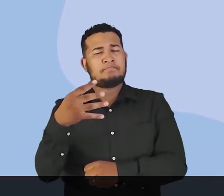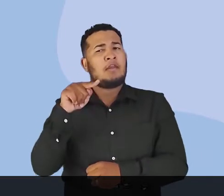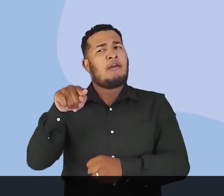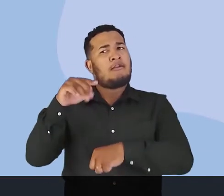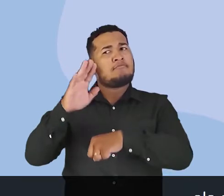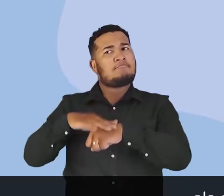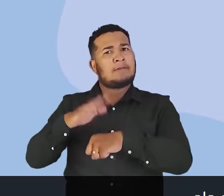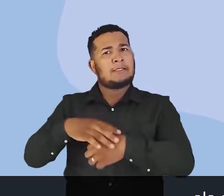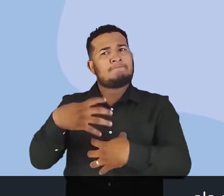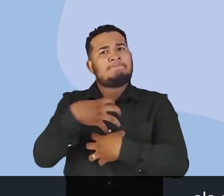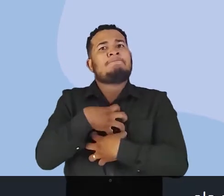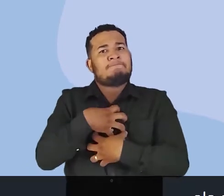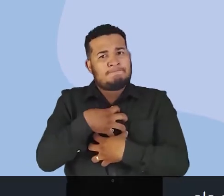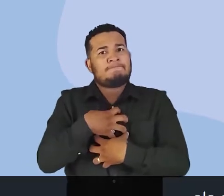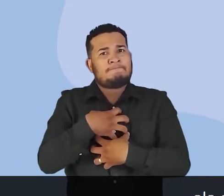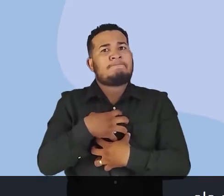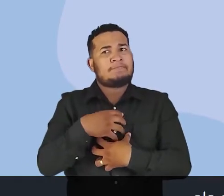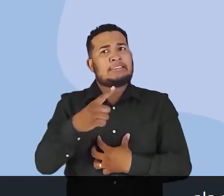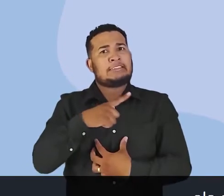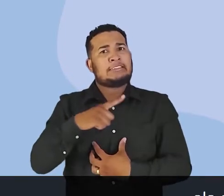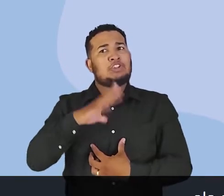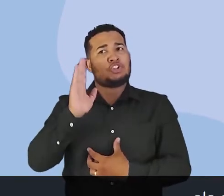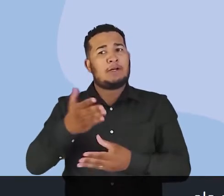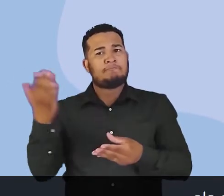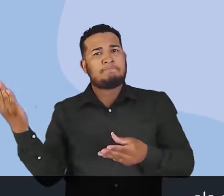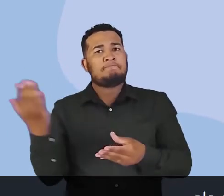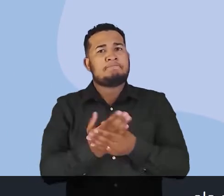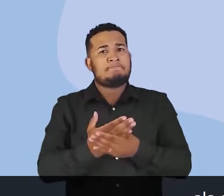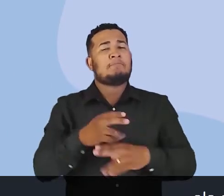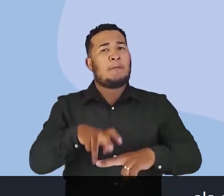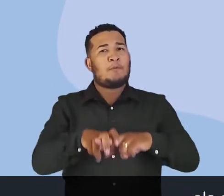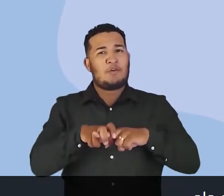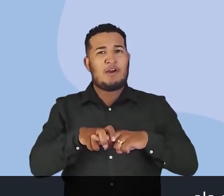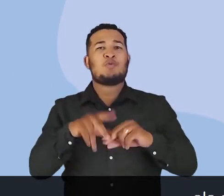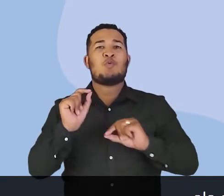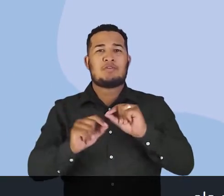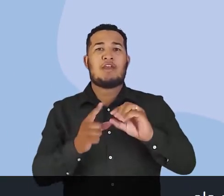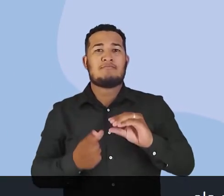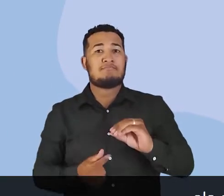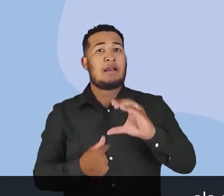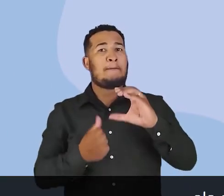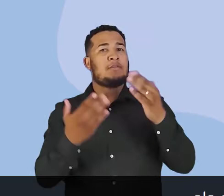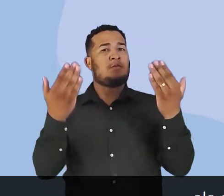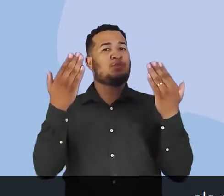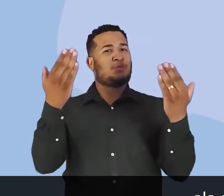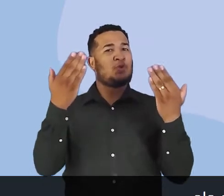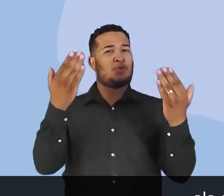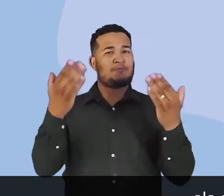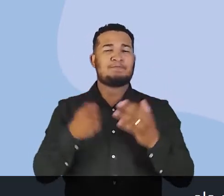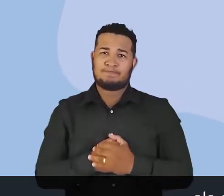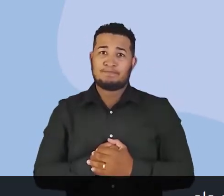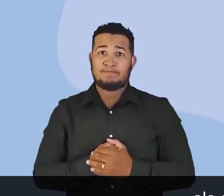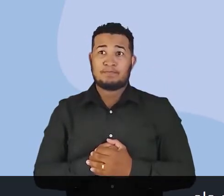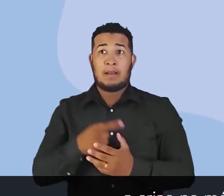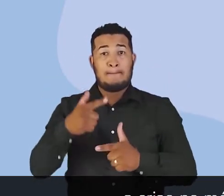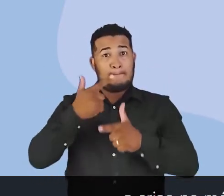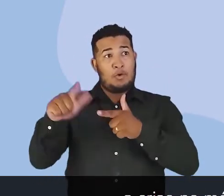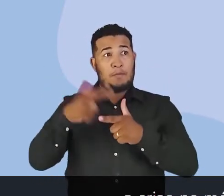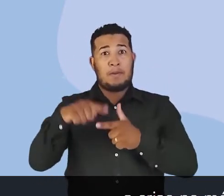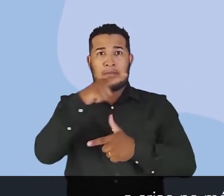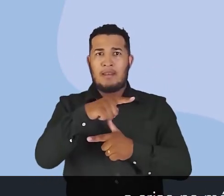1994, ele sofreu processo, né, devido a esse capital especulativo.